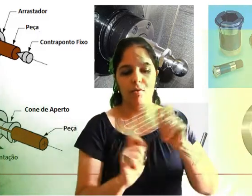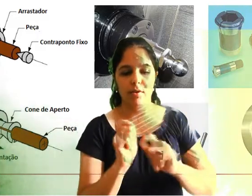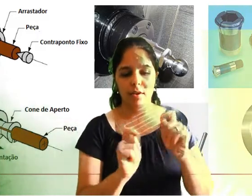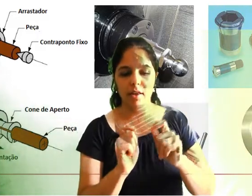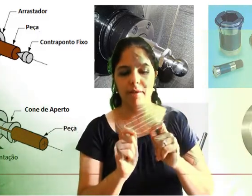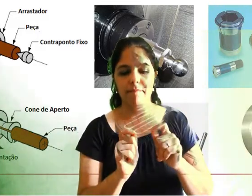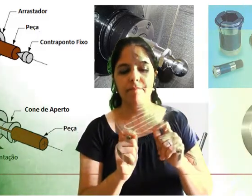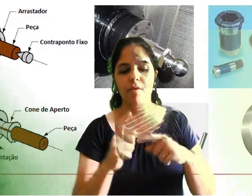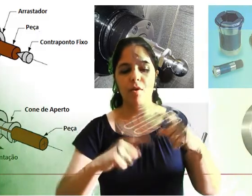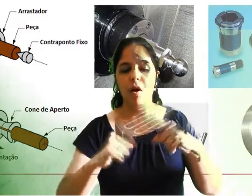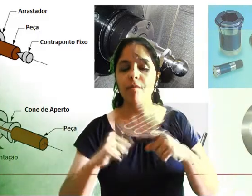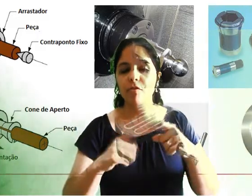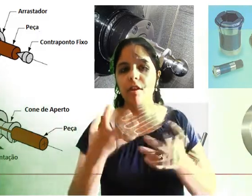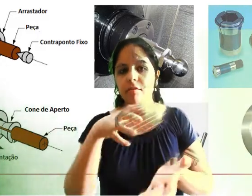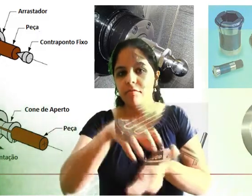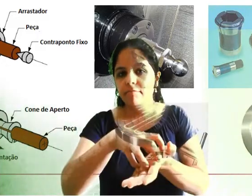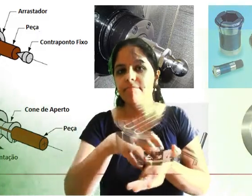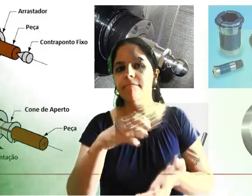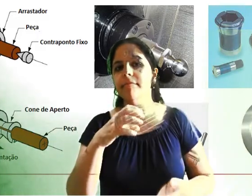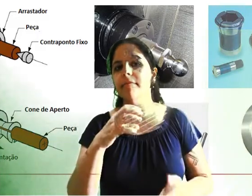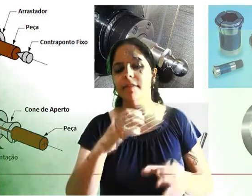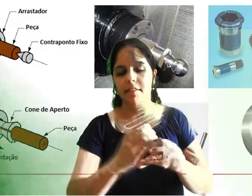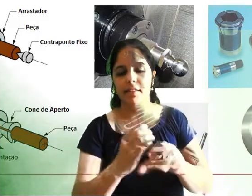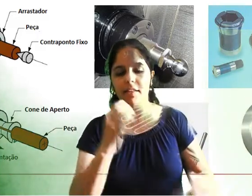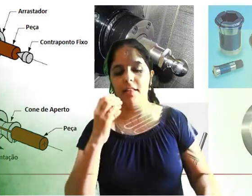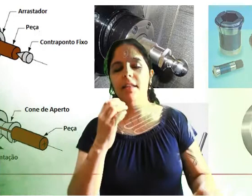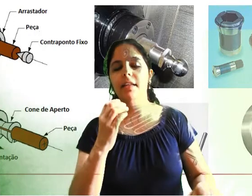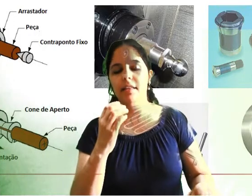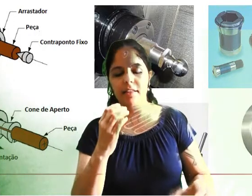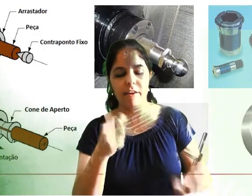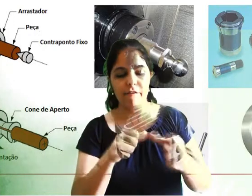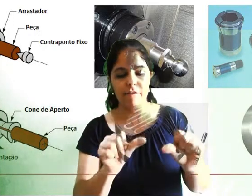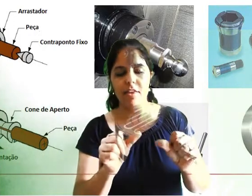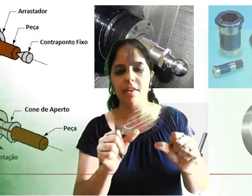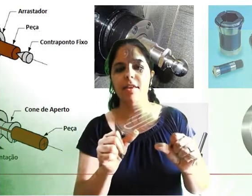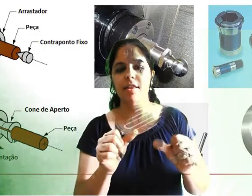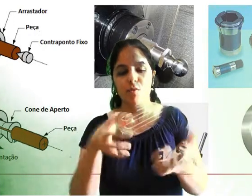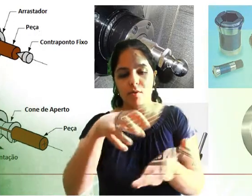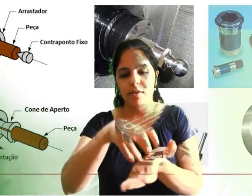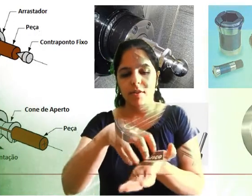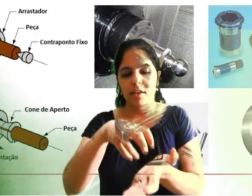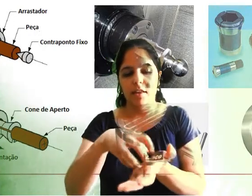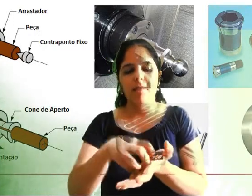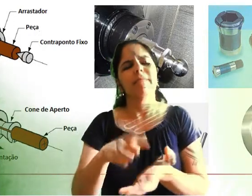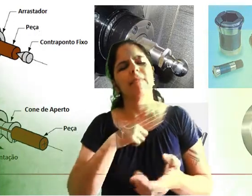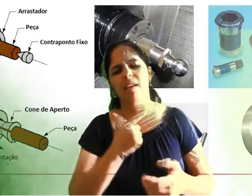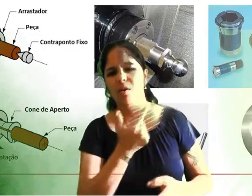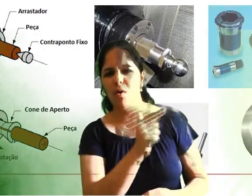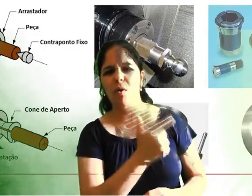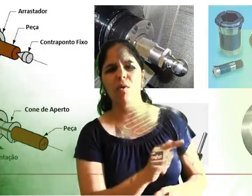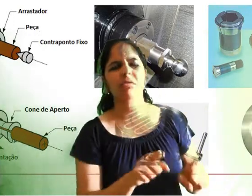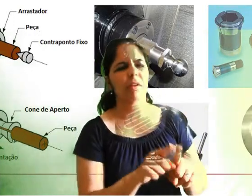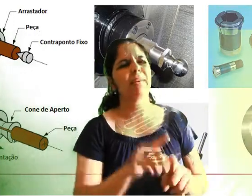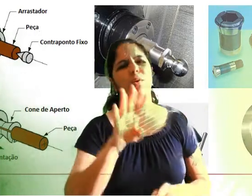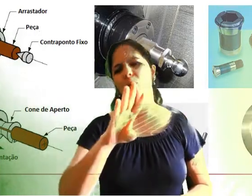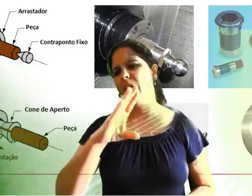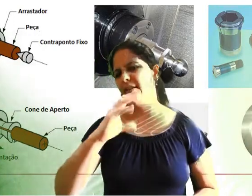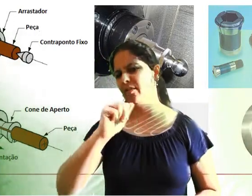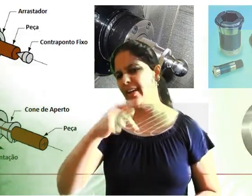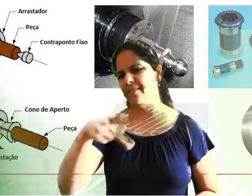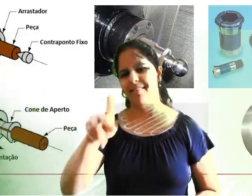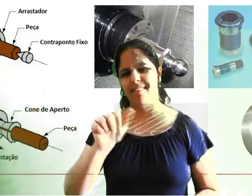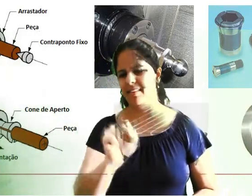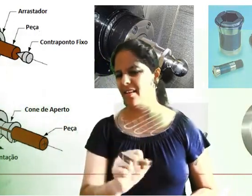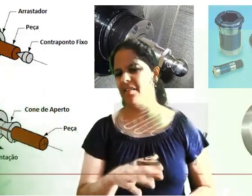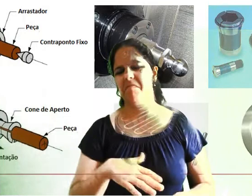A peça cilíndrica, aqui no caso, ela fique bem no centro, tá? Mas nós temos outros tipos, tipo de 4